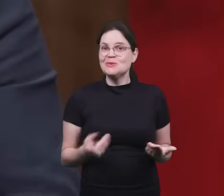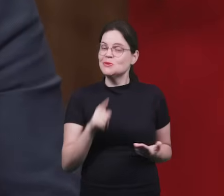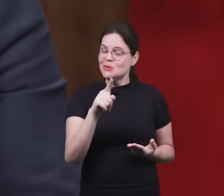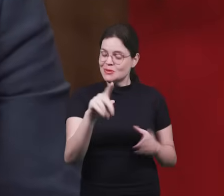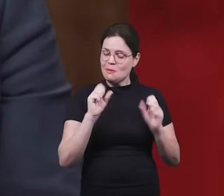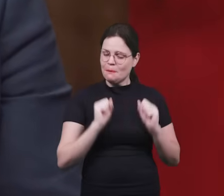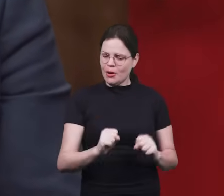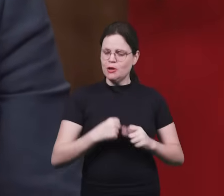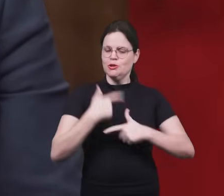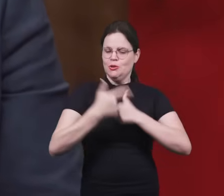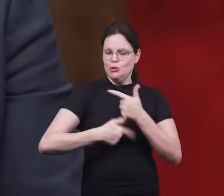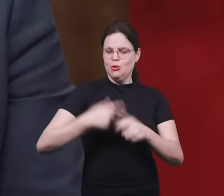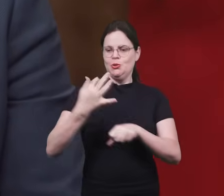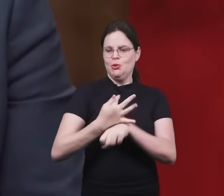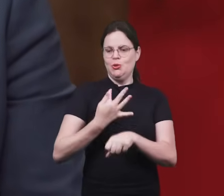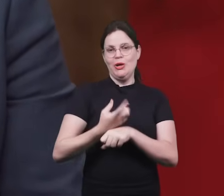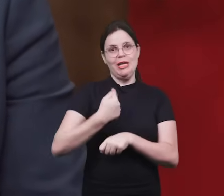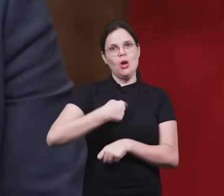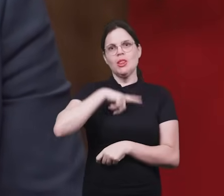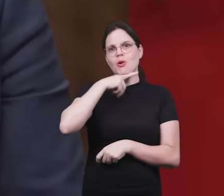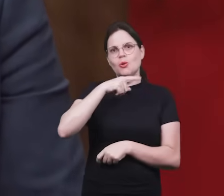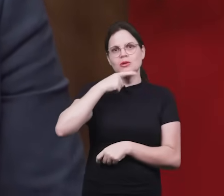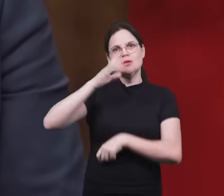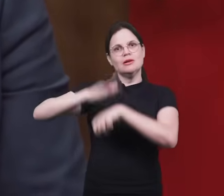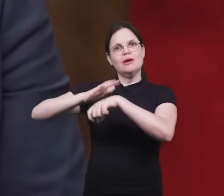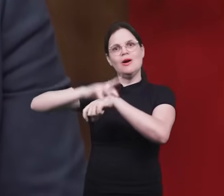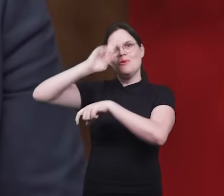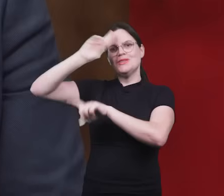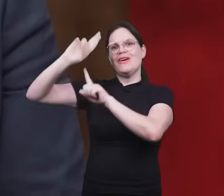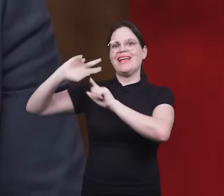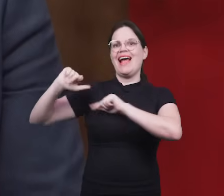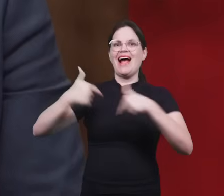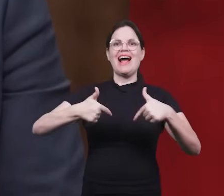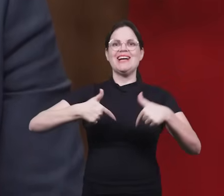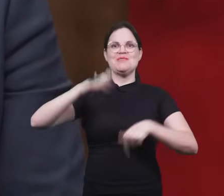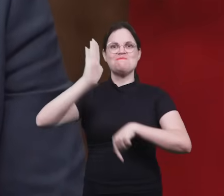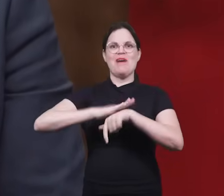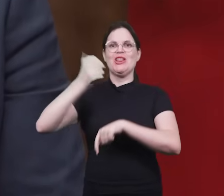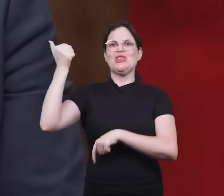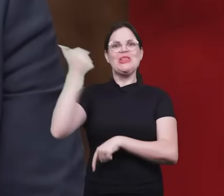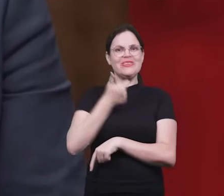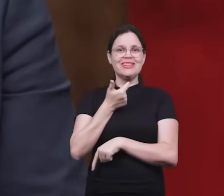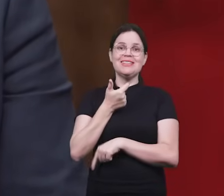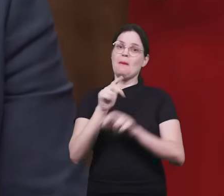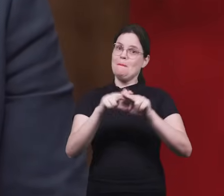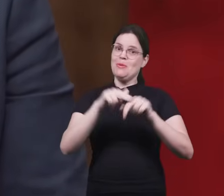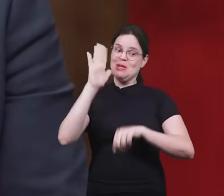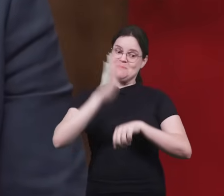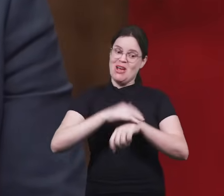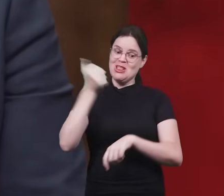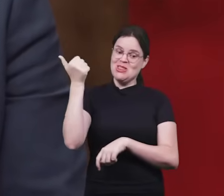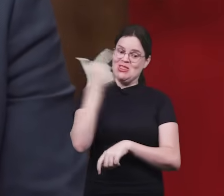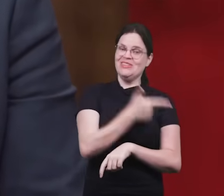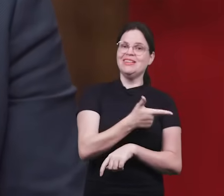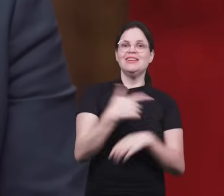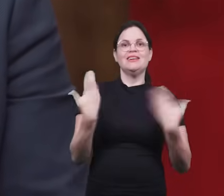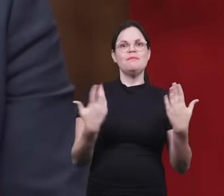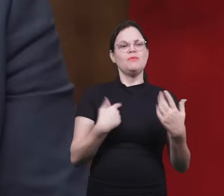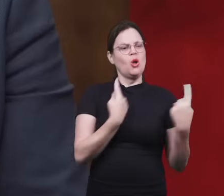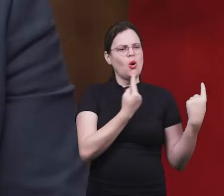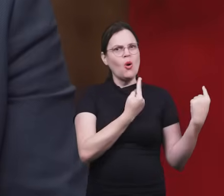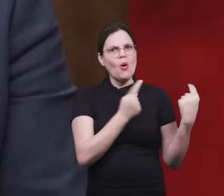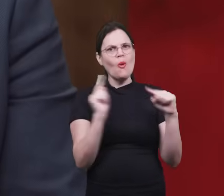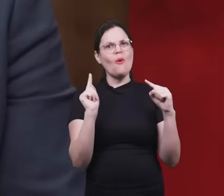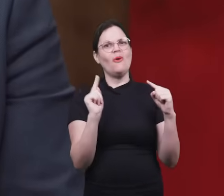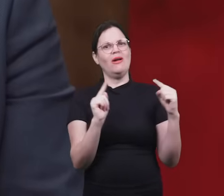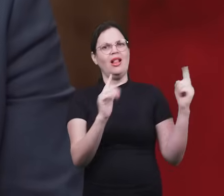podemos fazer, ele faz por nós. Aleluia. Glória a Jesus. Ele, contra as grandes opressões, as dificuldades,